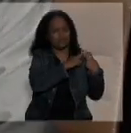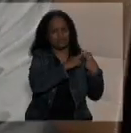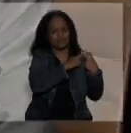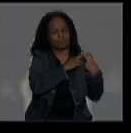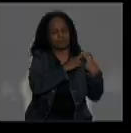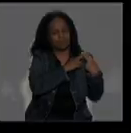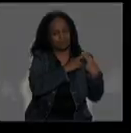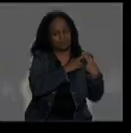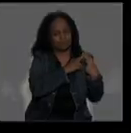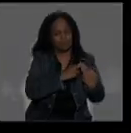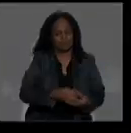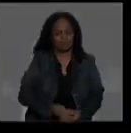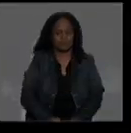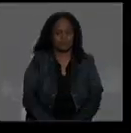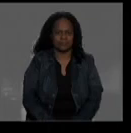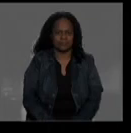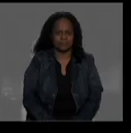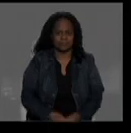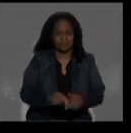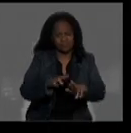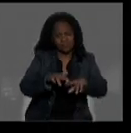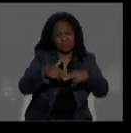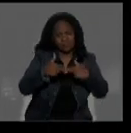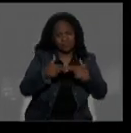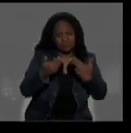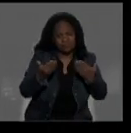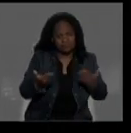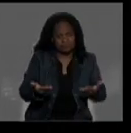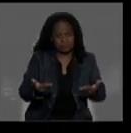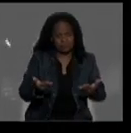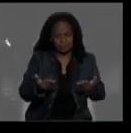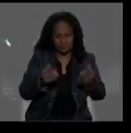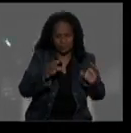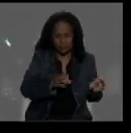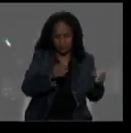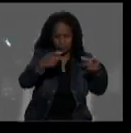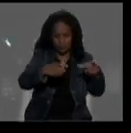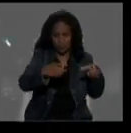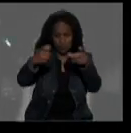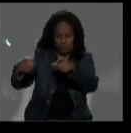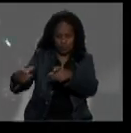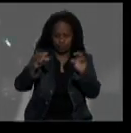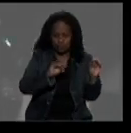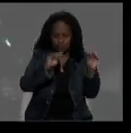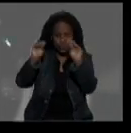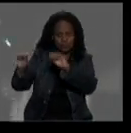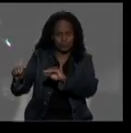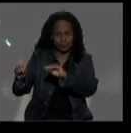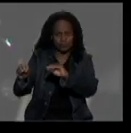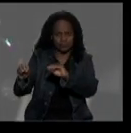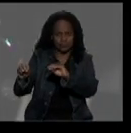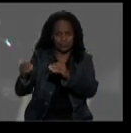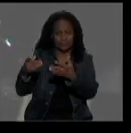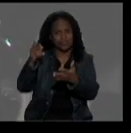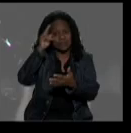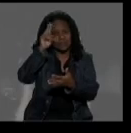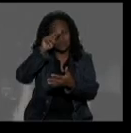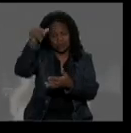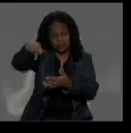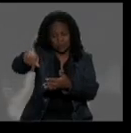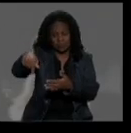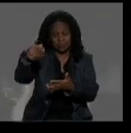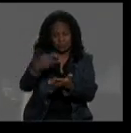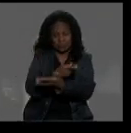se sente compromisso. Não tem nenhum compromisso com isso, né? Então, como se fosse em outro lugar, né? Não é aqui, né?